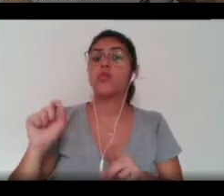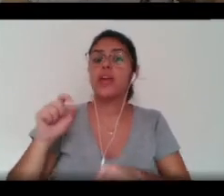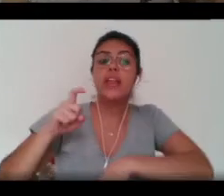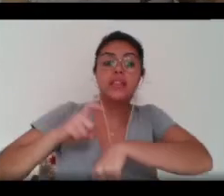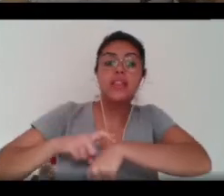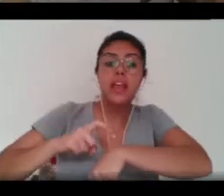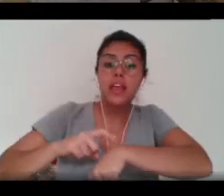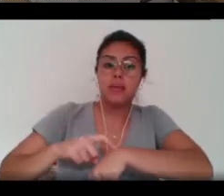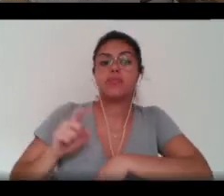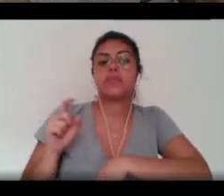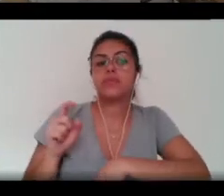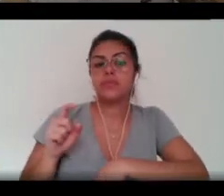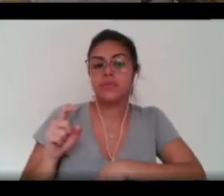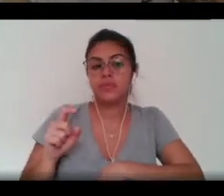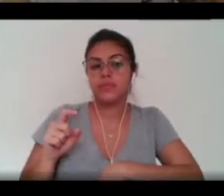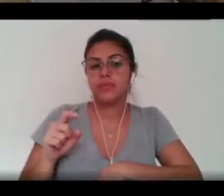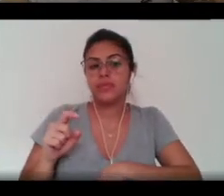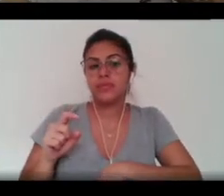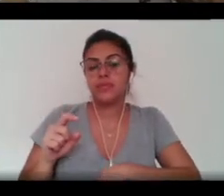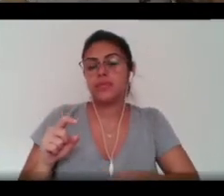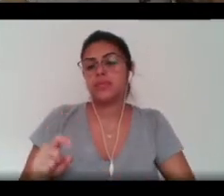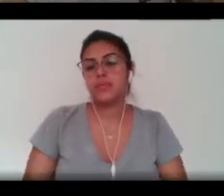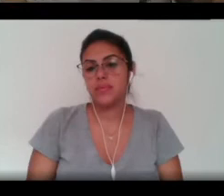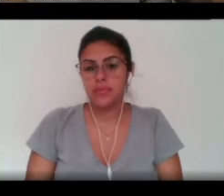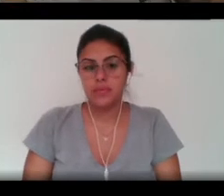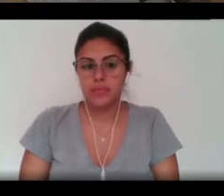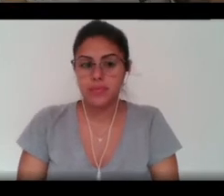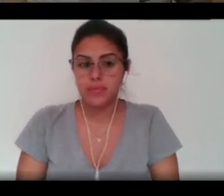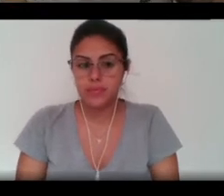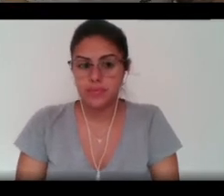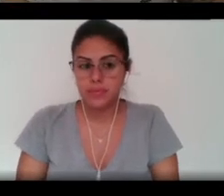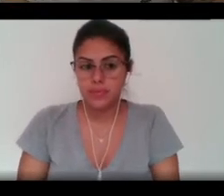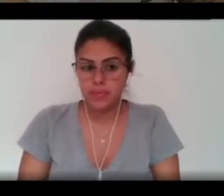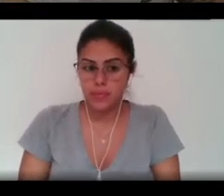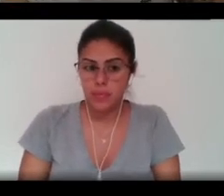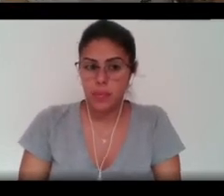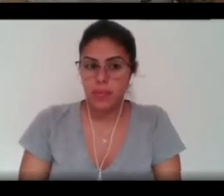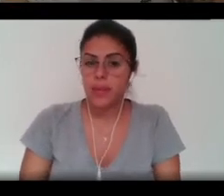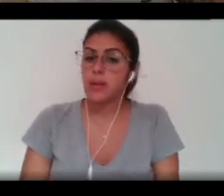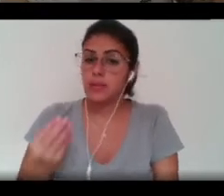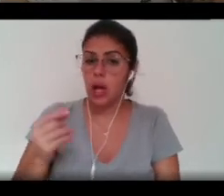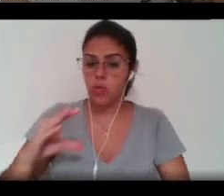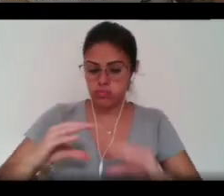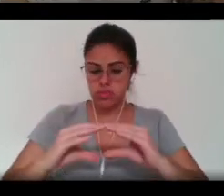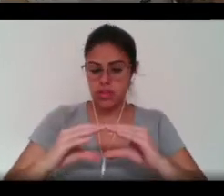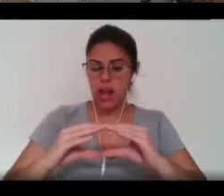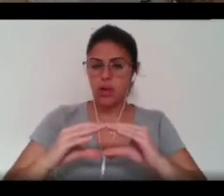segundo. Então, nesse tempo, né? Nesse tempo,